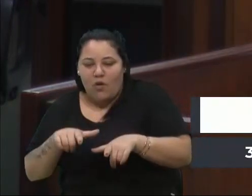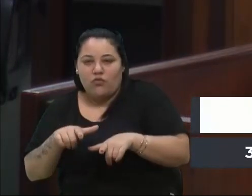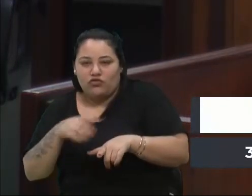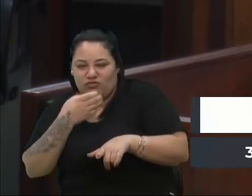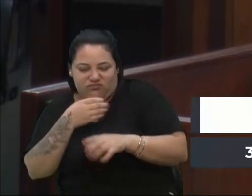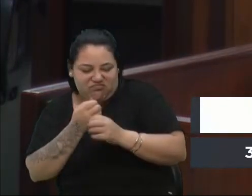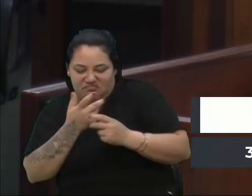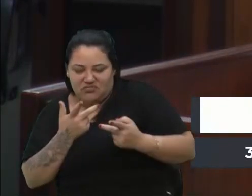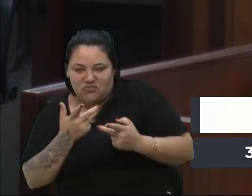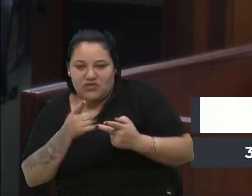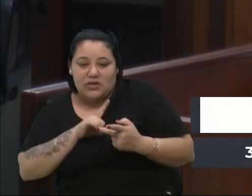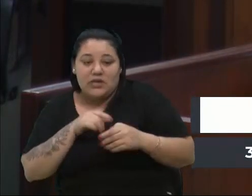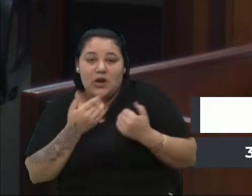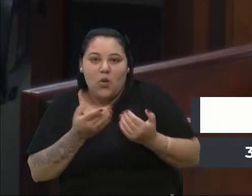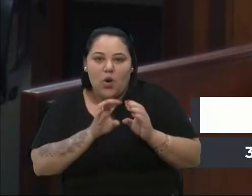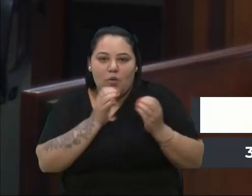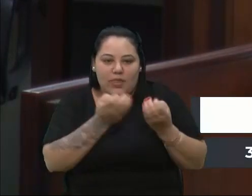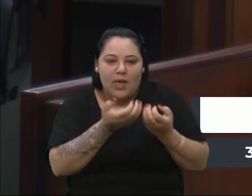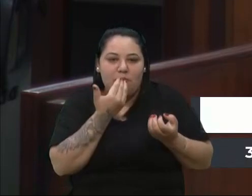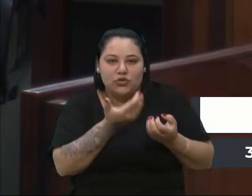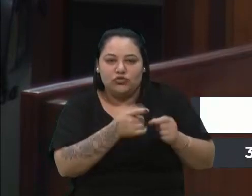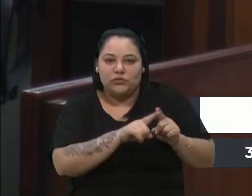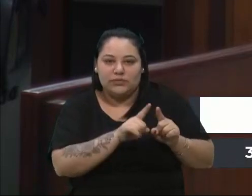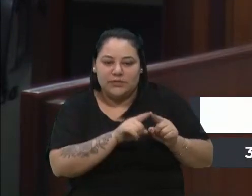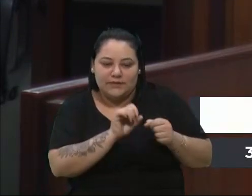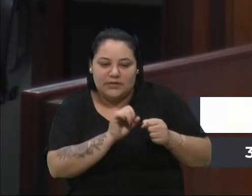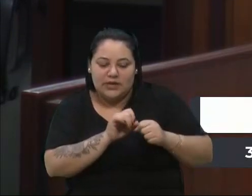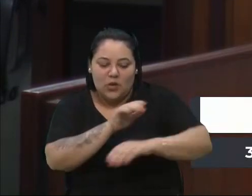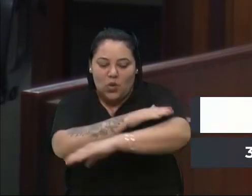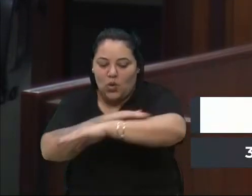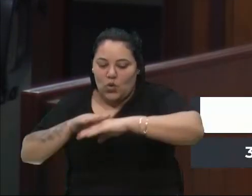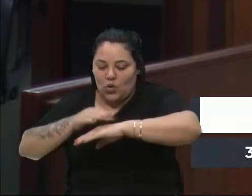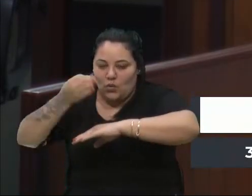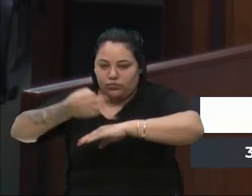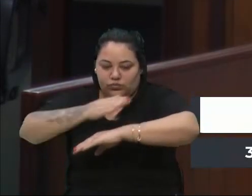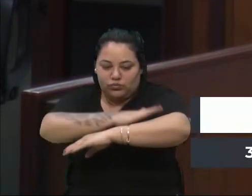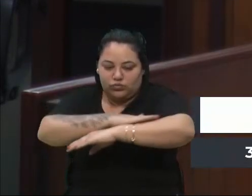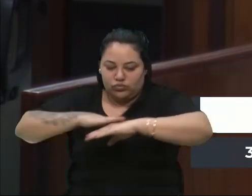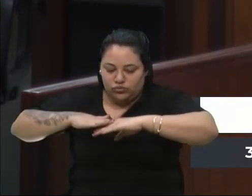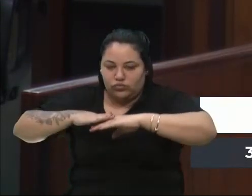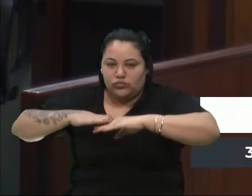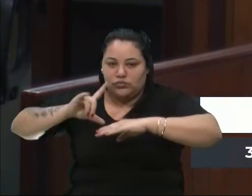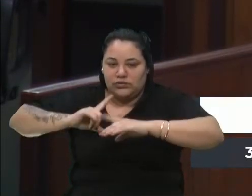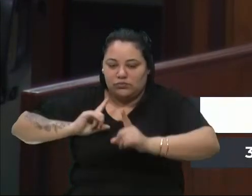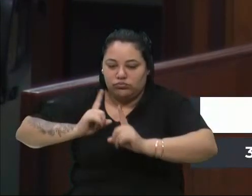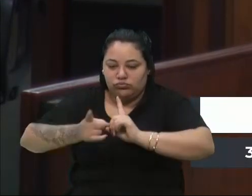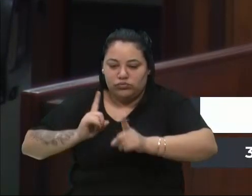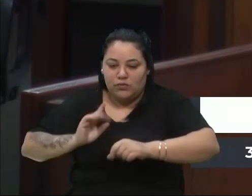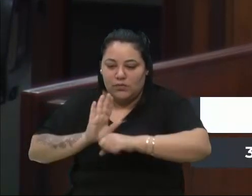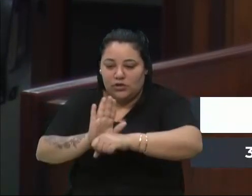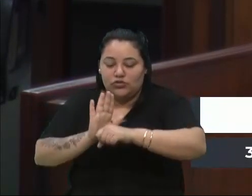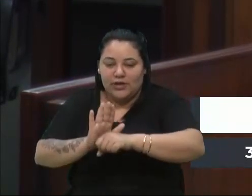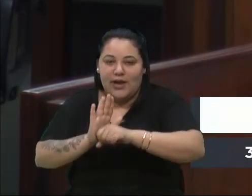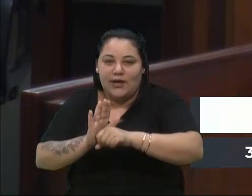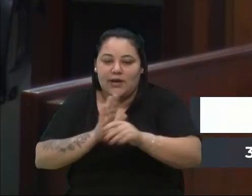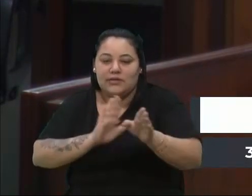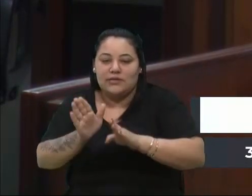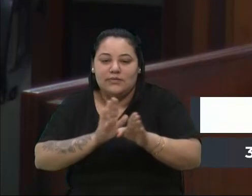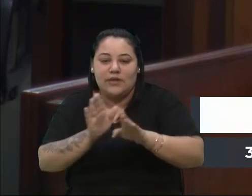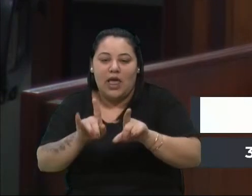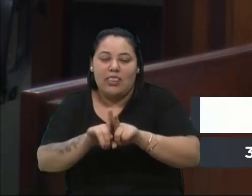também pediu para que fosse também pavimentada, asfáltica, essa via, onde ia ajudar também a escoação